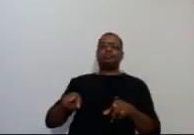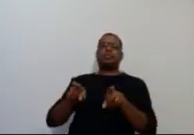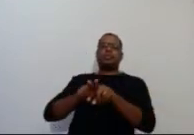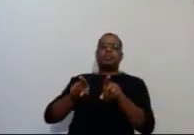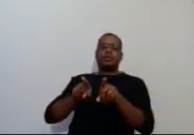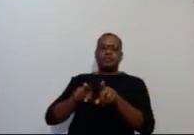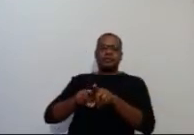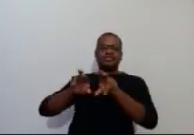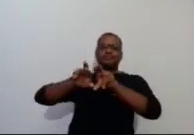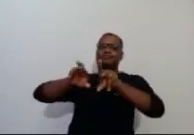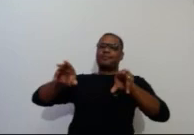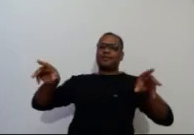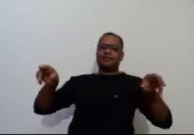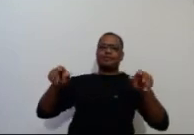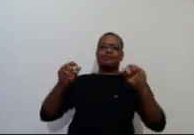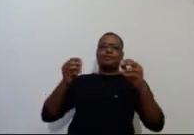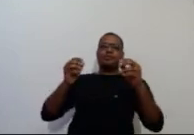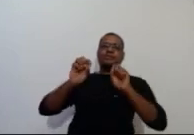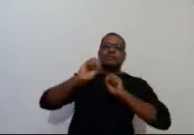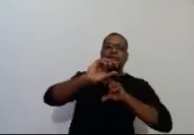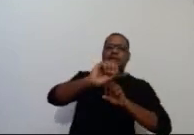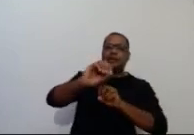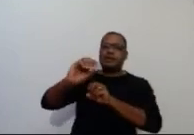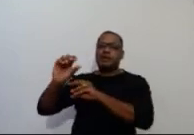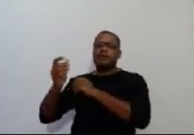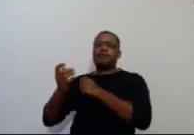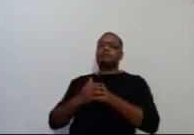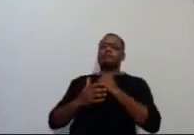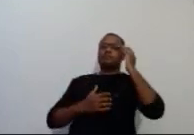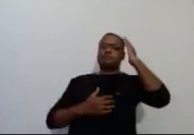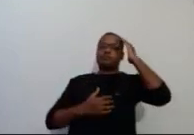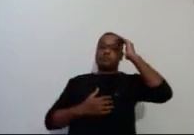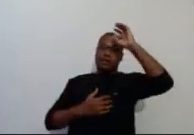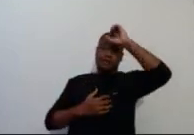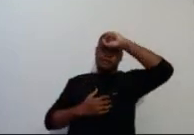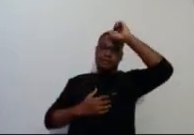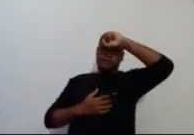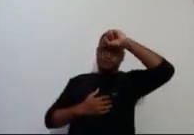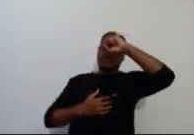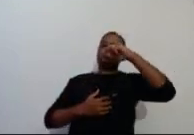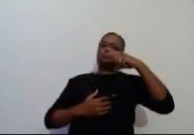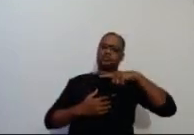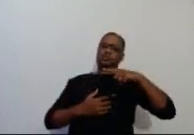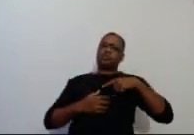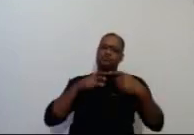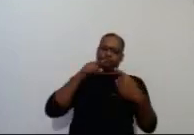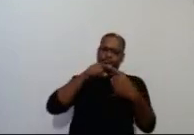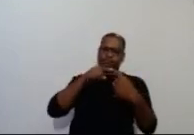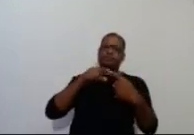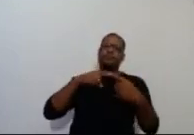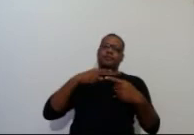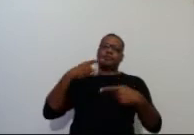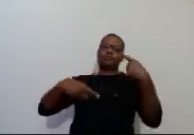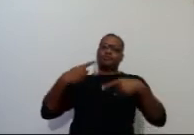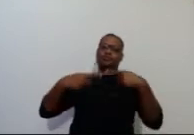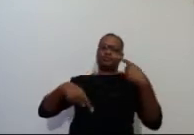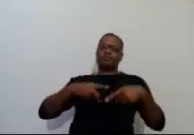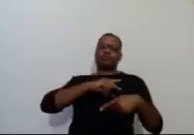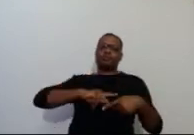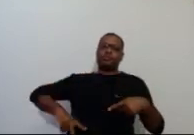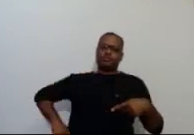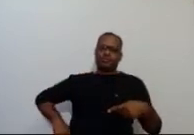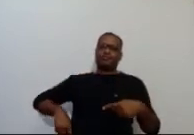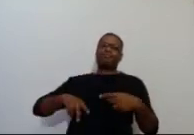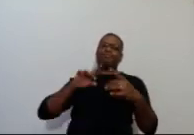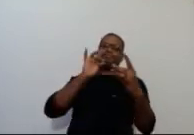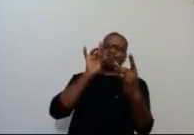né? Então, a aprendizagem tem uma finalidade, é uma política pública específica com uma finalidade. O